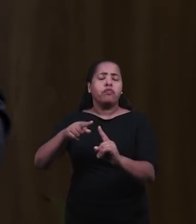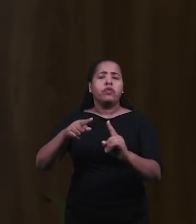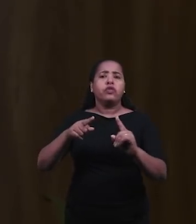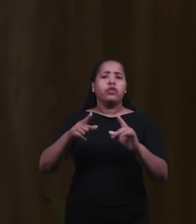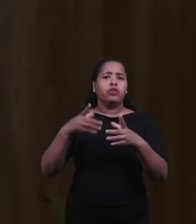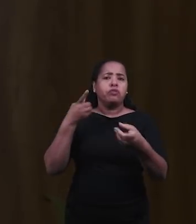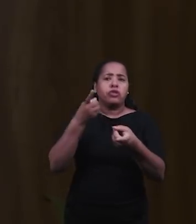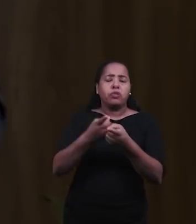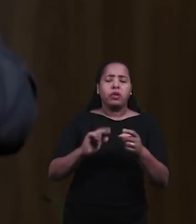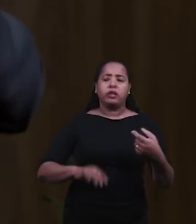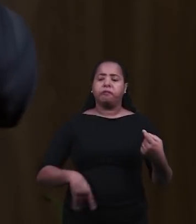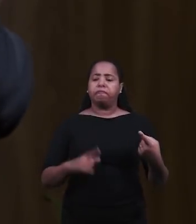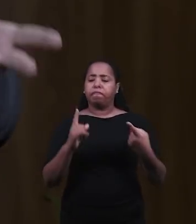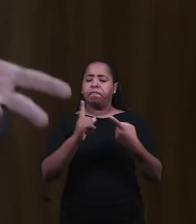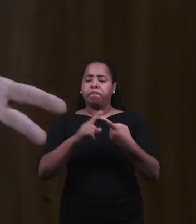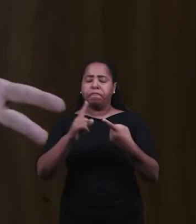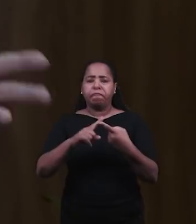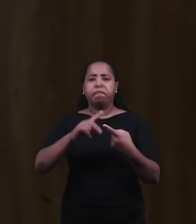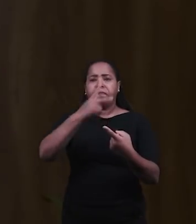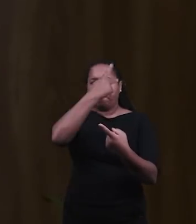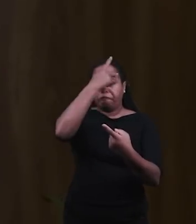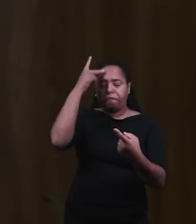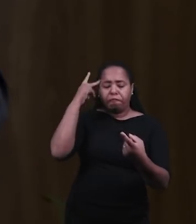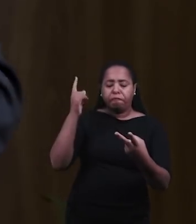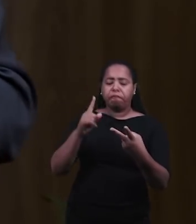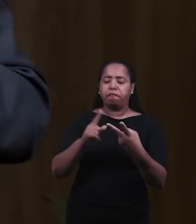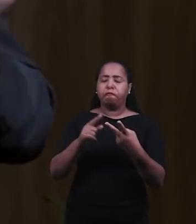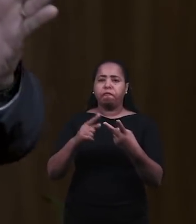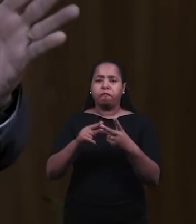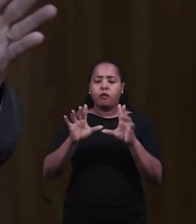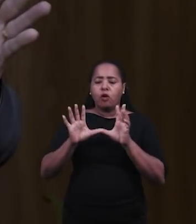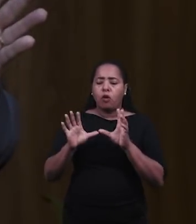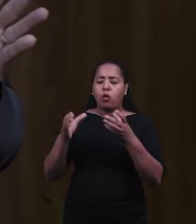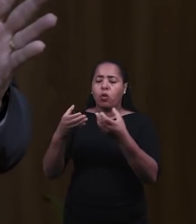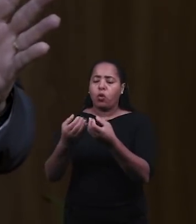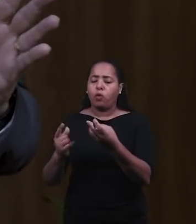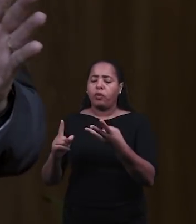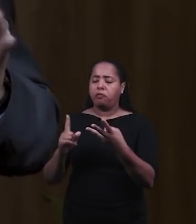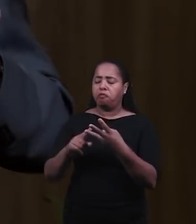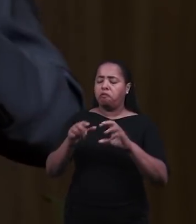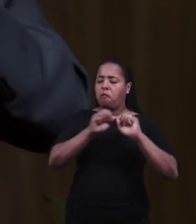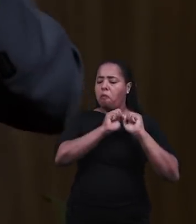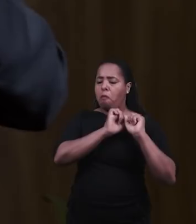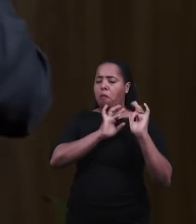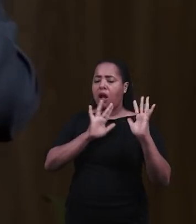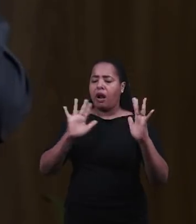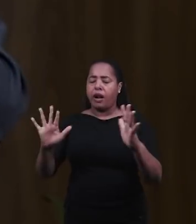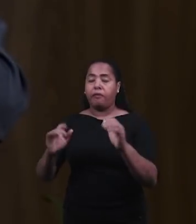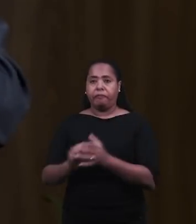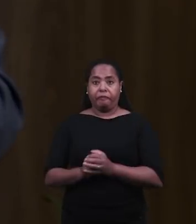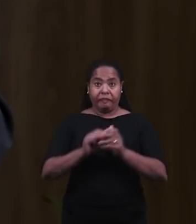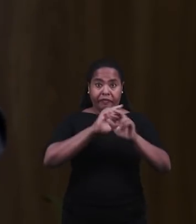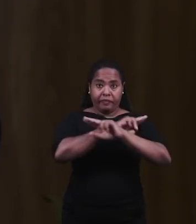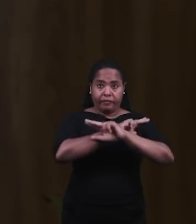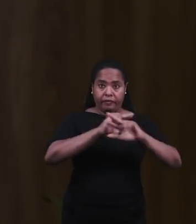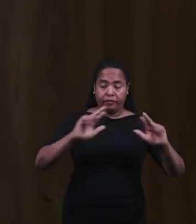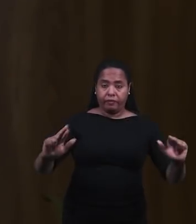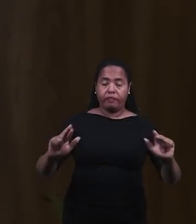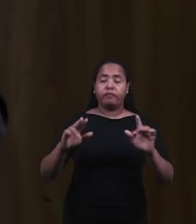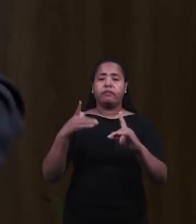pessoas, com grupos, com multidões. E em vários desses encontros, o Senhor Jesus